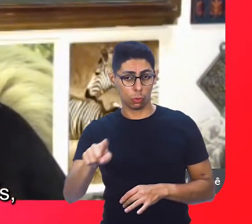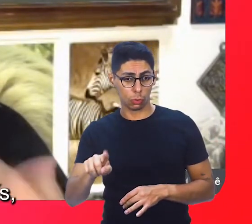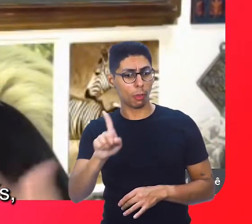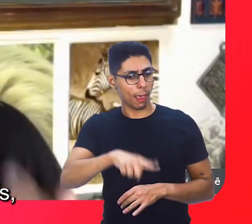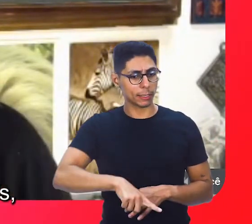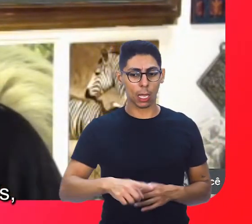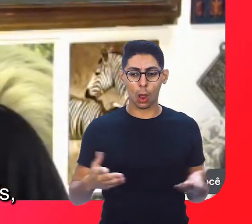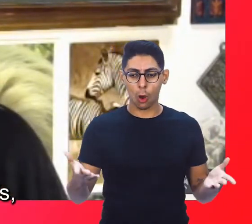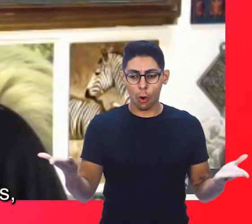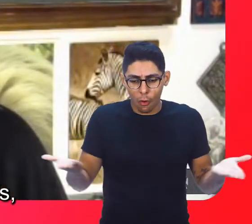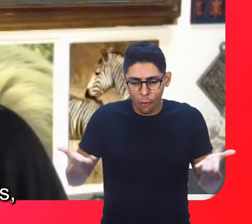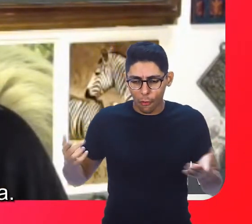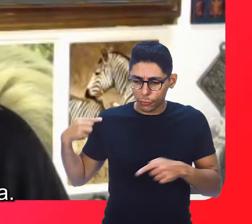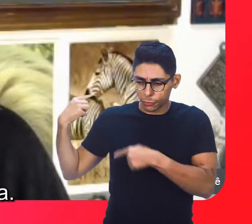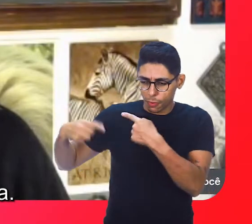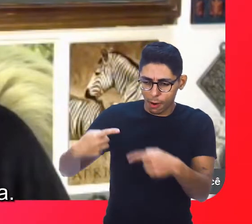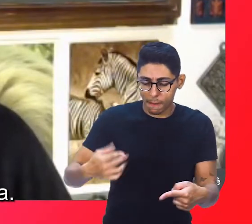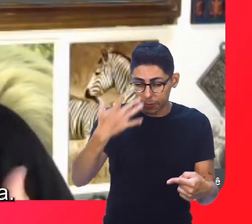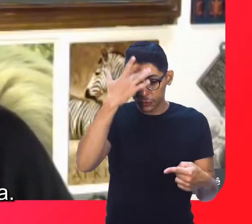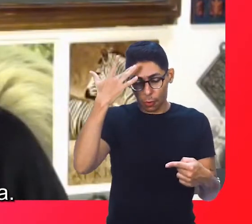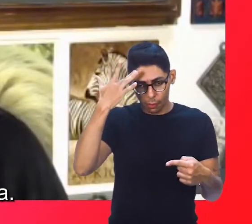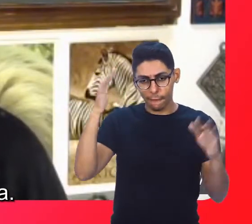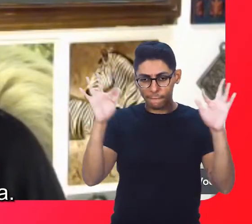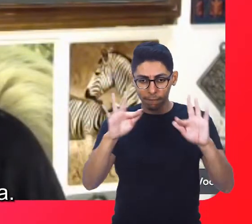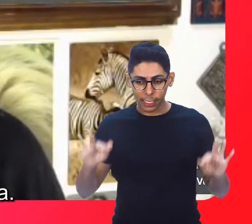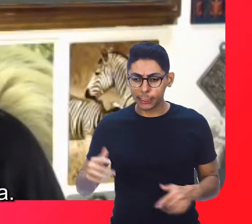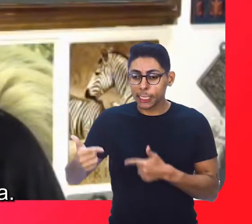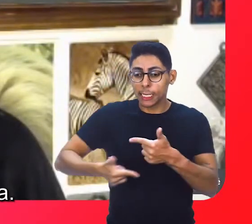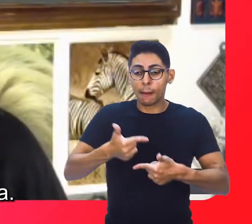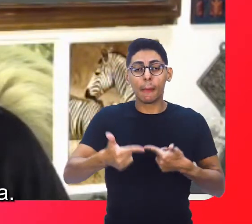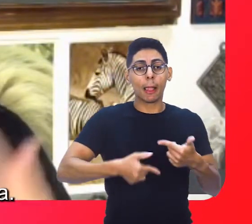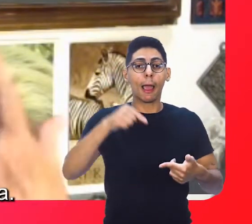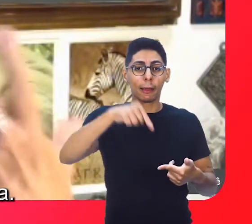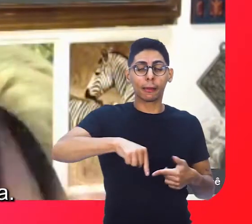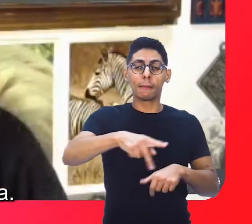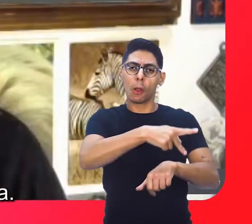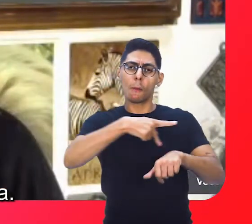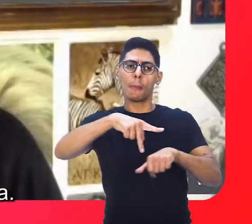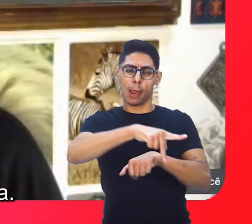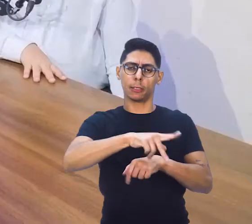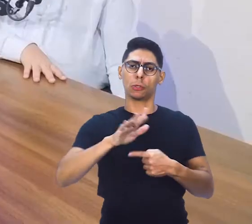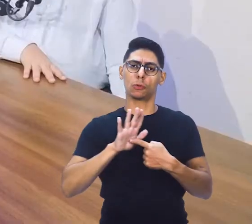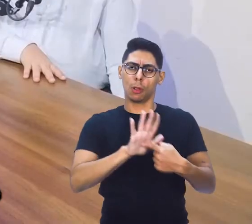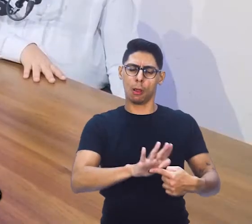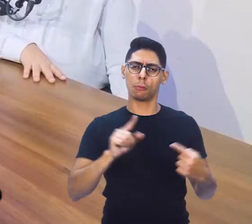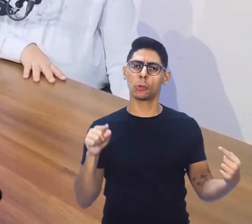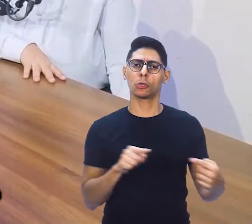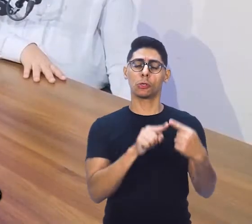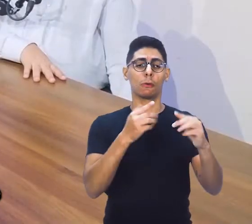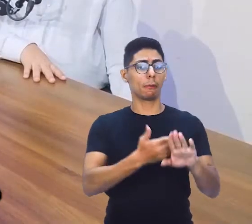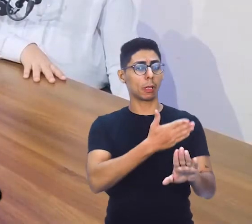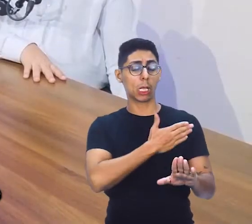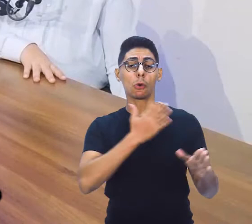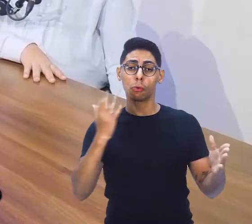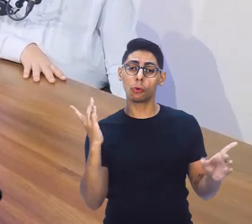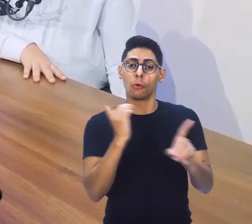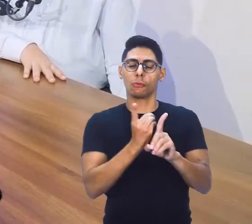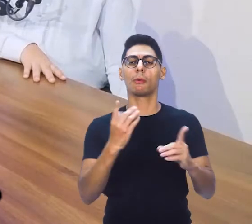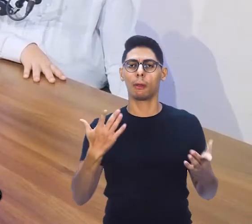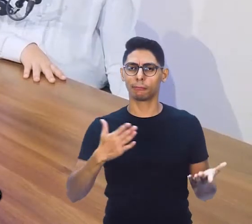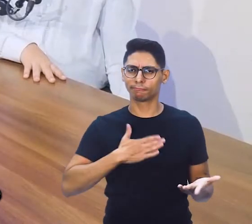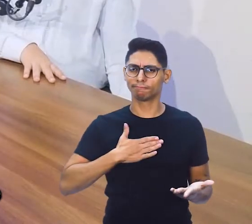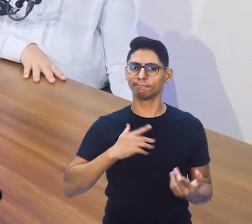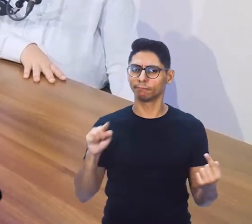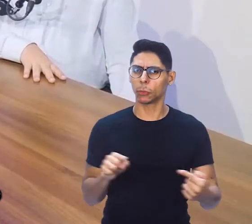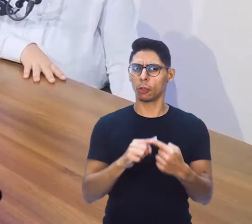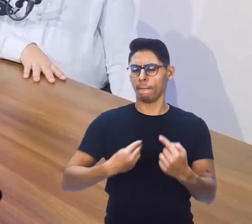está feliz de servir ao país, porque eu fui educada para servir meu país e eu encontrei a minha causa. Ô, Cláudia, e esse